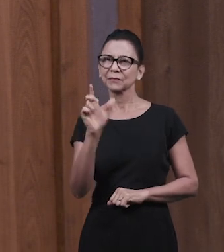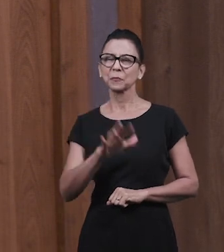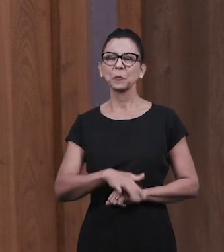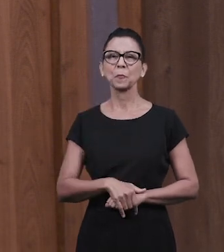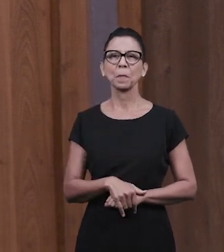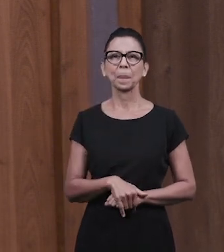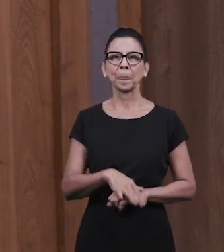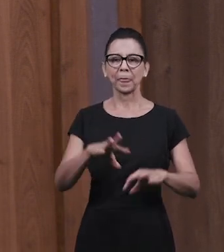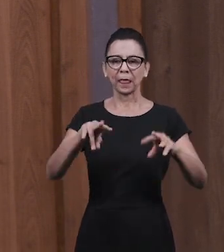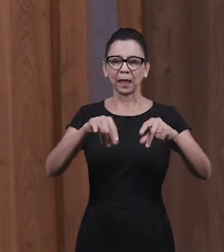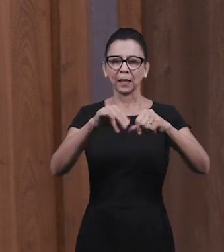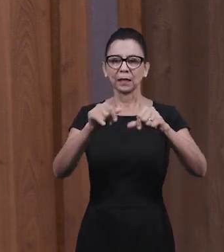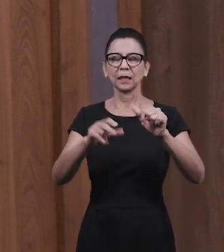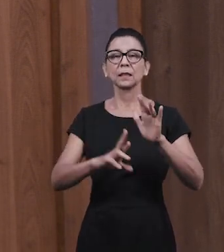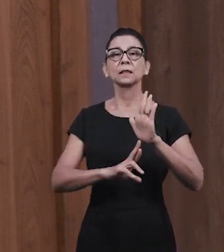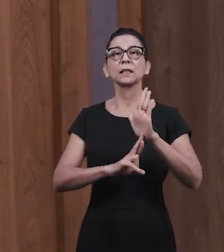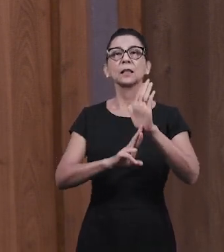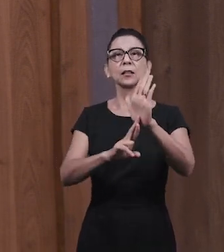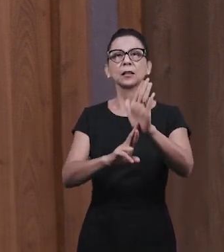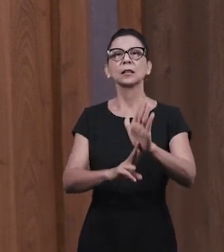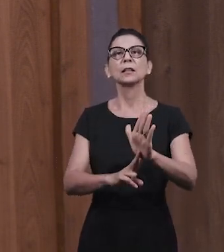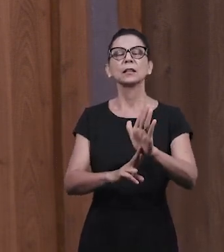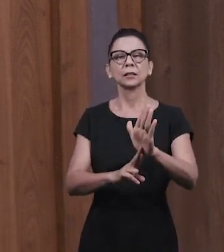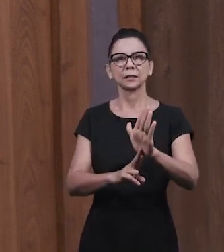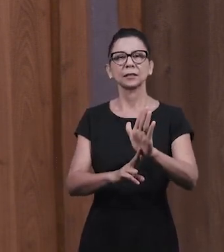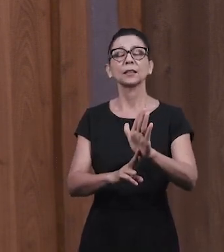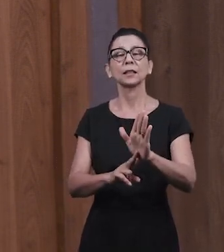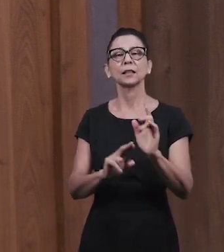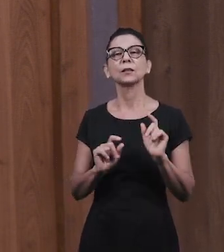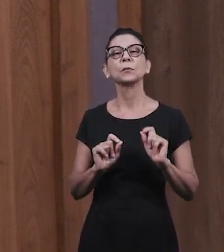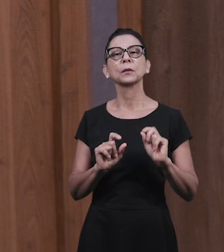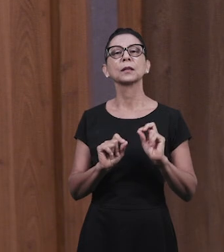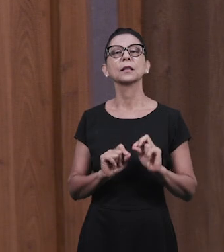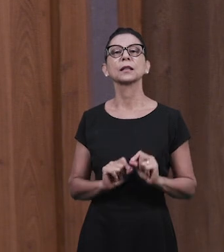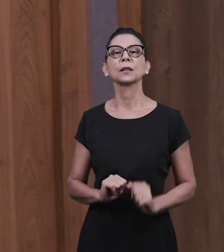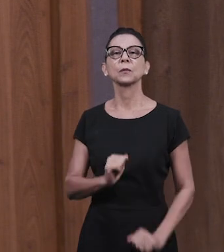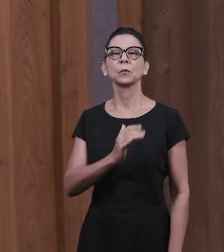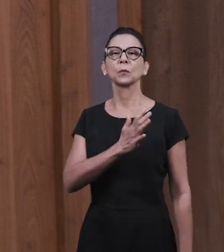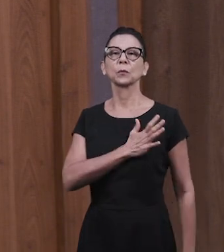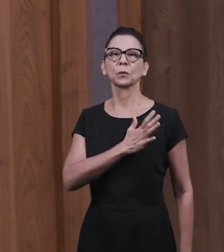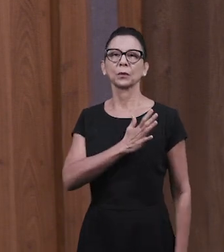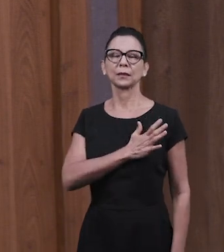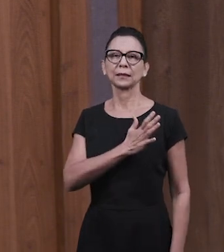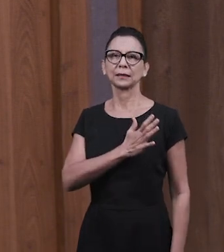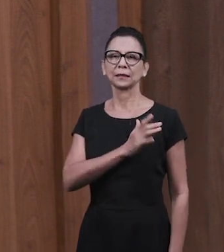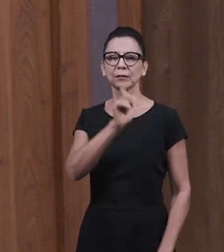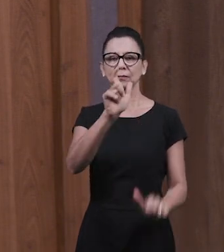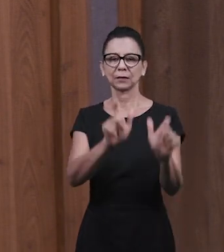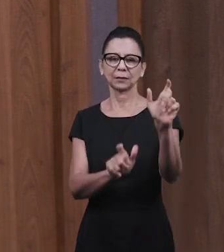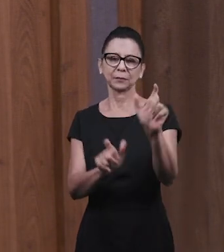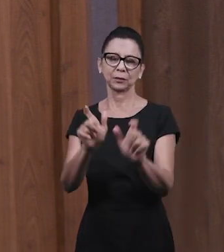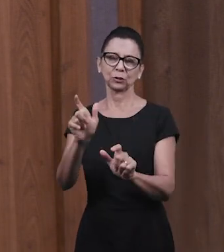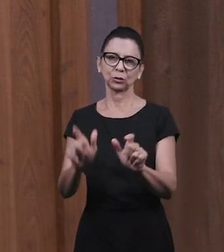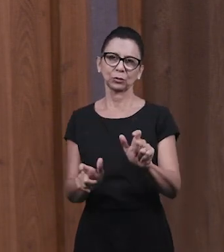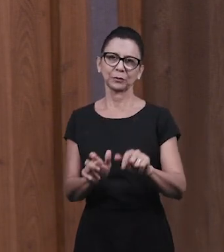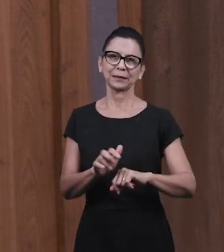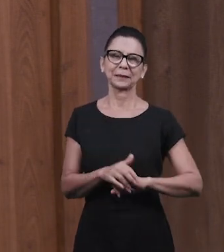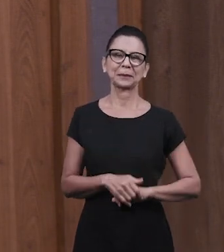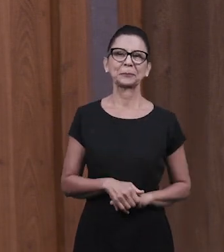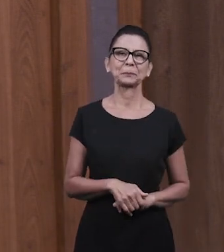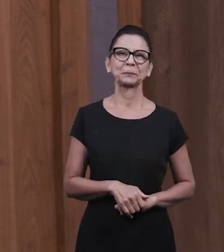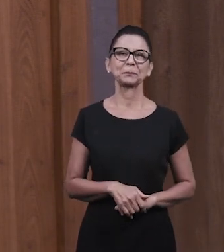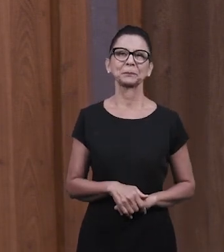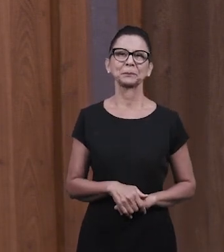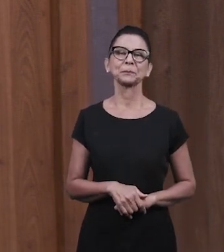porque a terra representa exatamente isso mesmo. Ela representa o coração das pessoas, o coração do